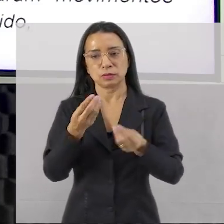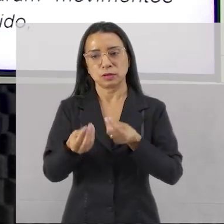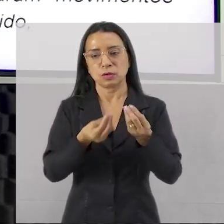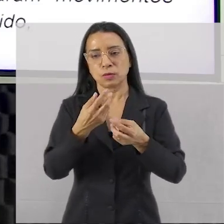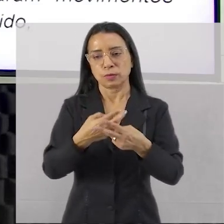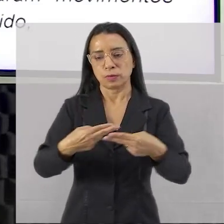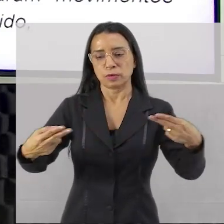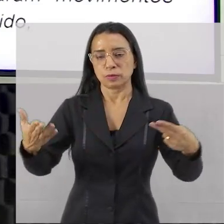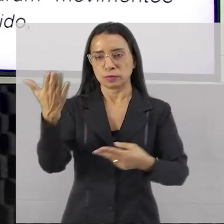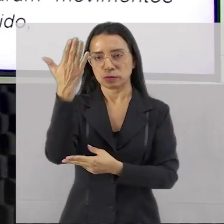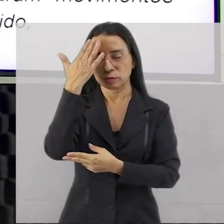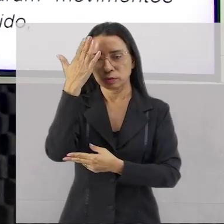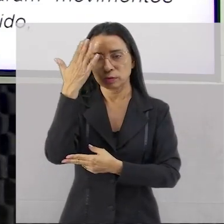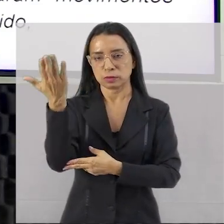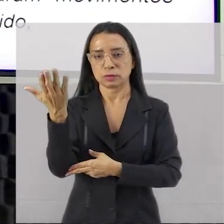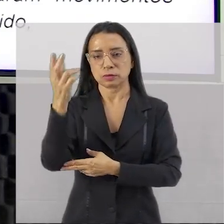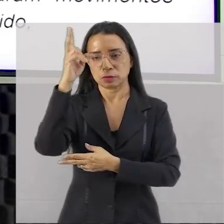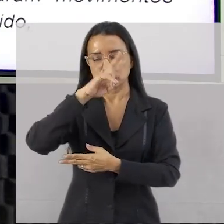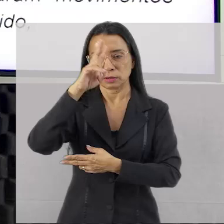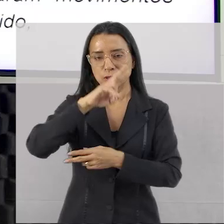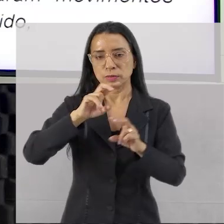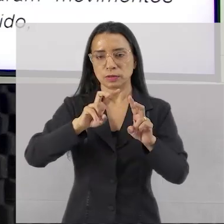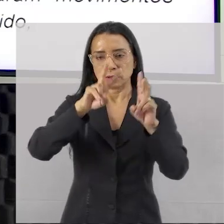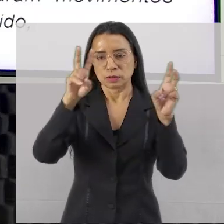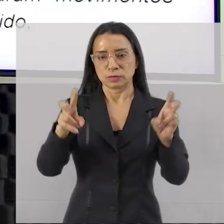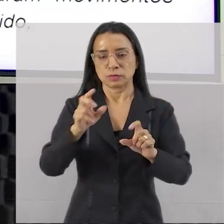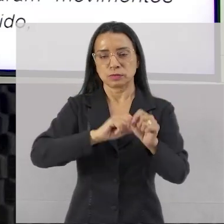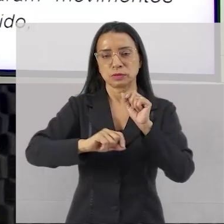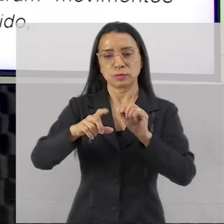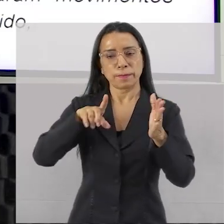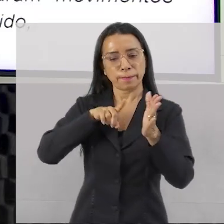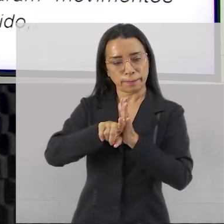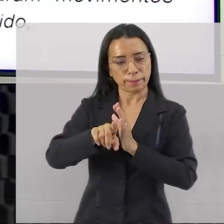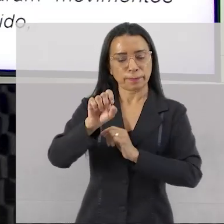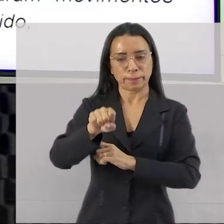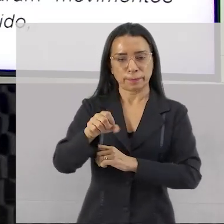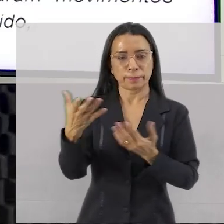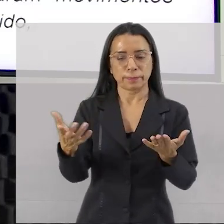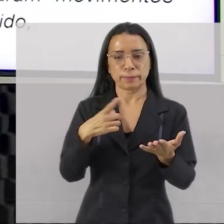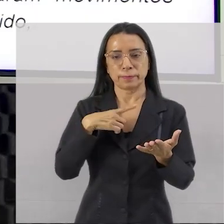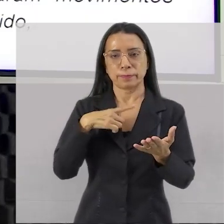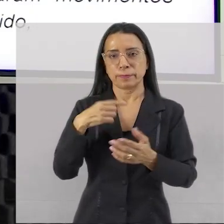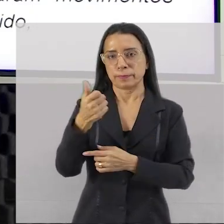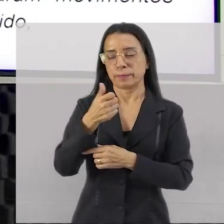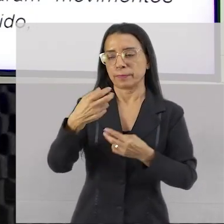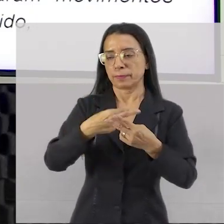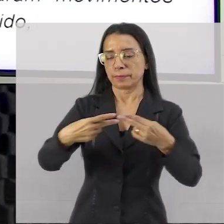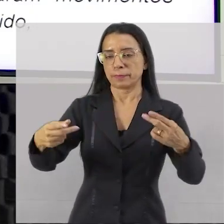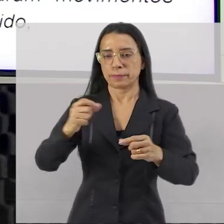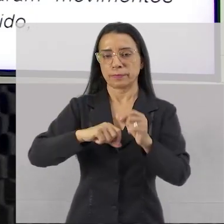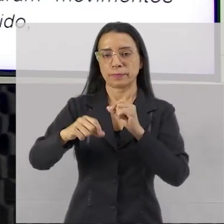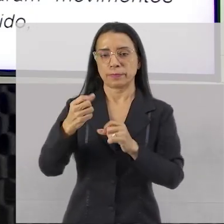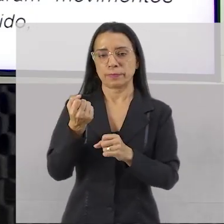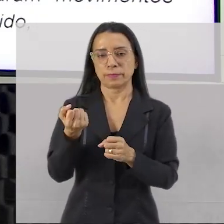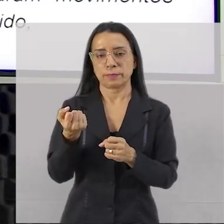compreensão. Lembra que o tema era um tema pergunta sim. Está lá no teu primeiro material,